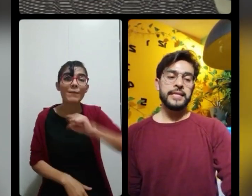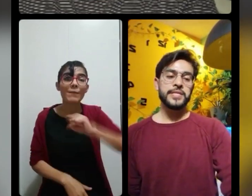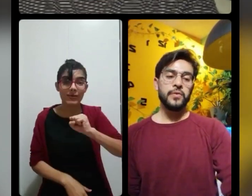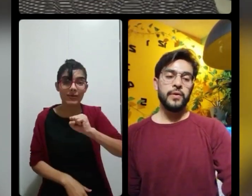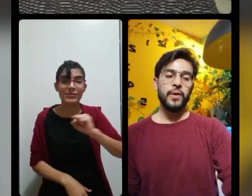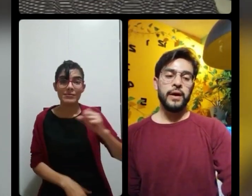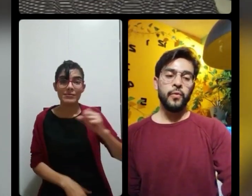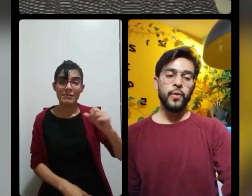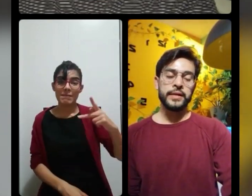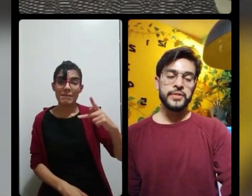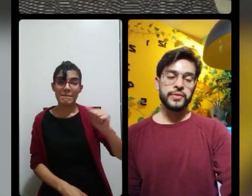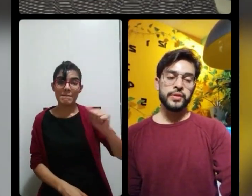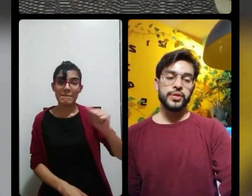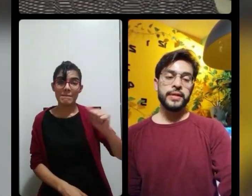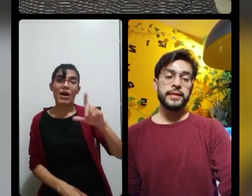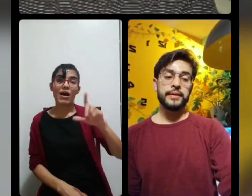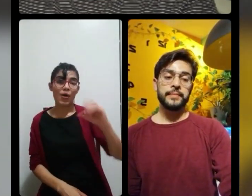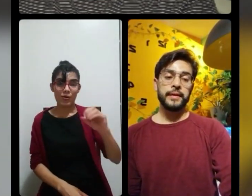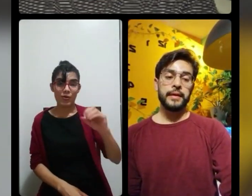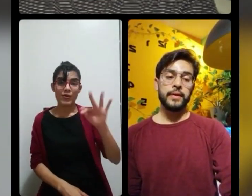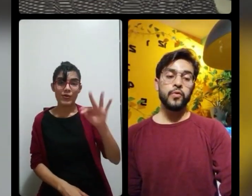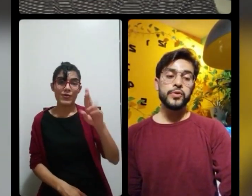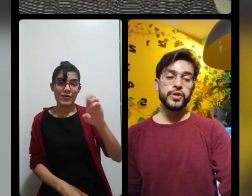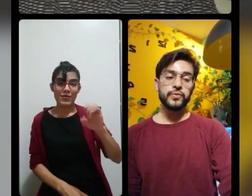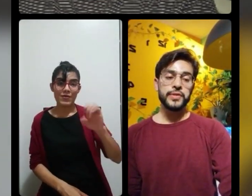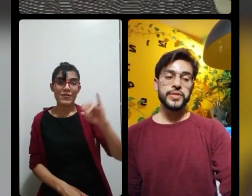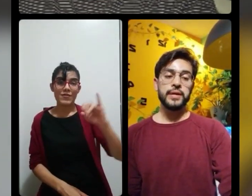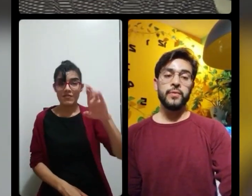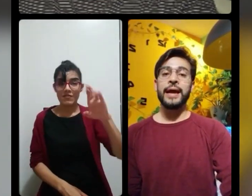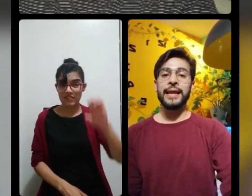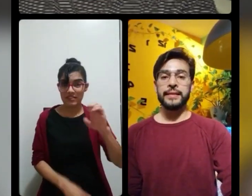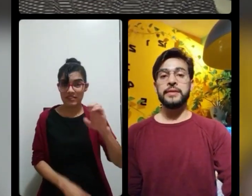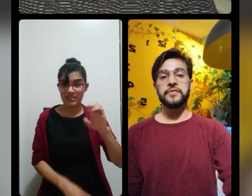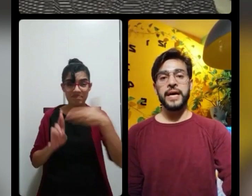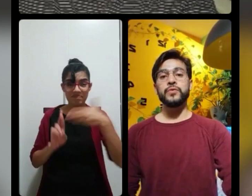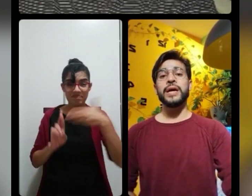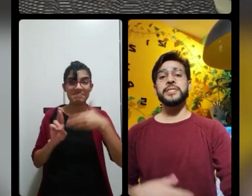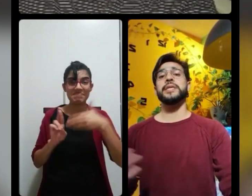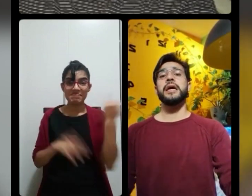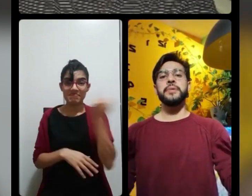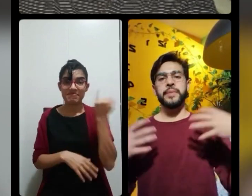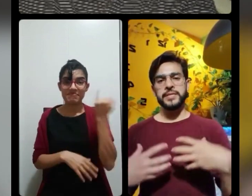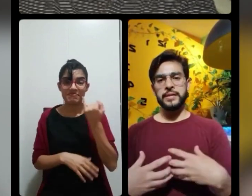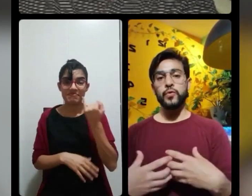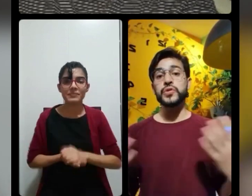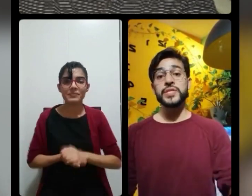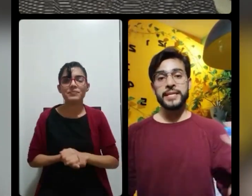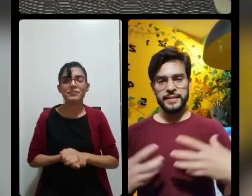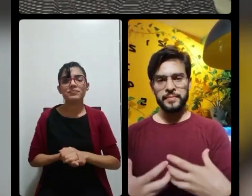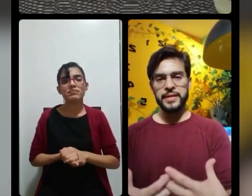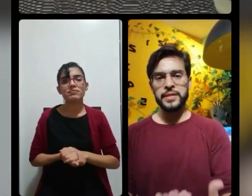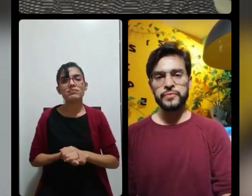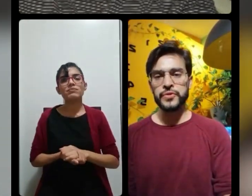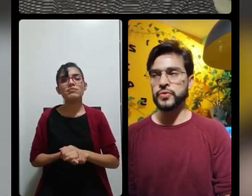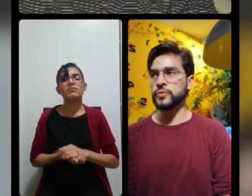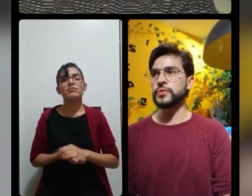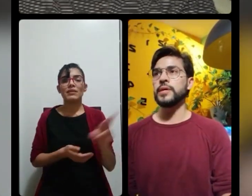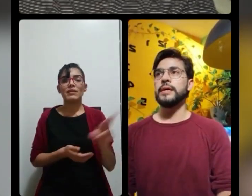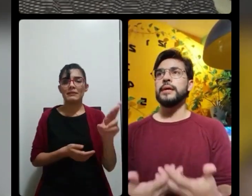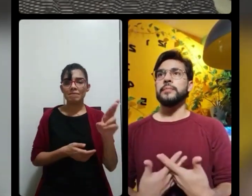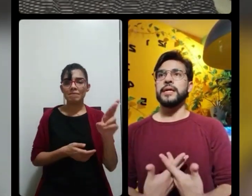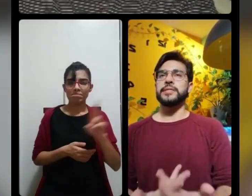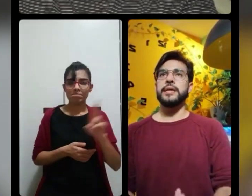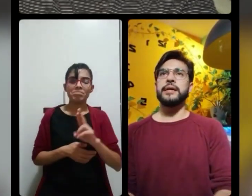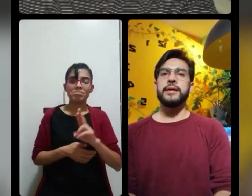Em relação ao Anísio Teixeira, como instituição, ela, de fato, recebe mais, concentra mais alunos